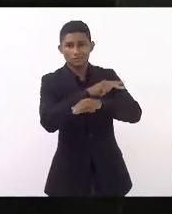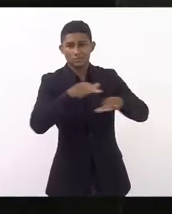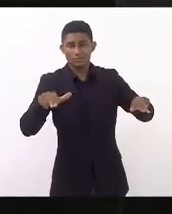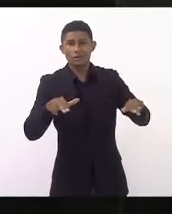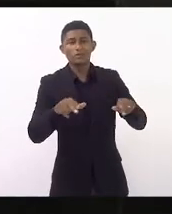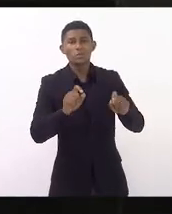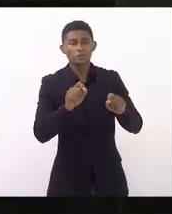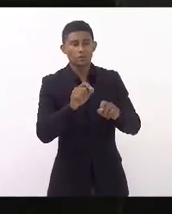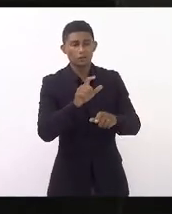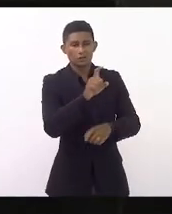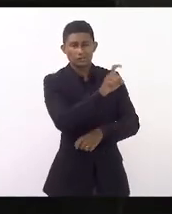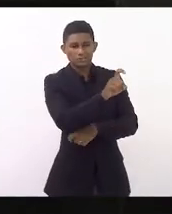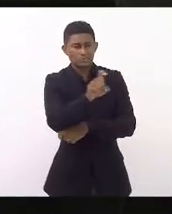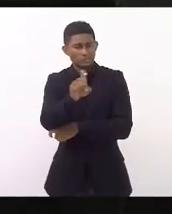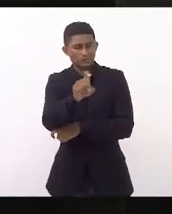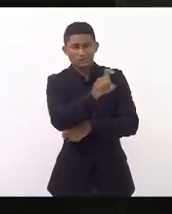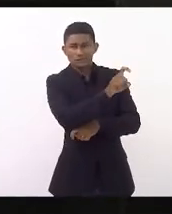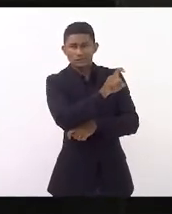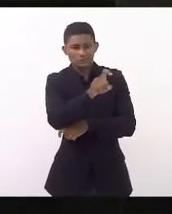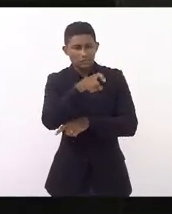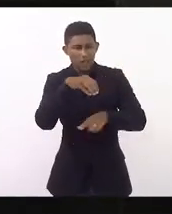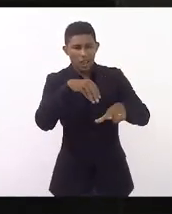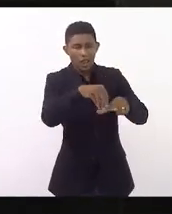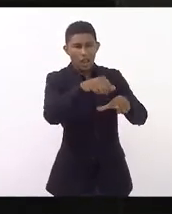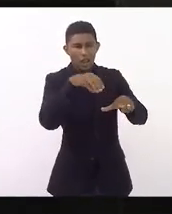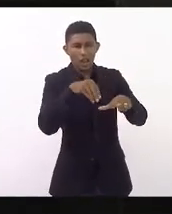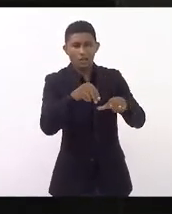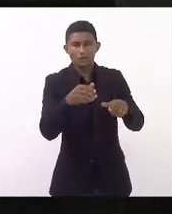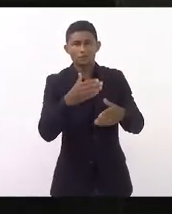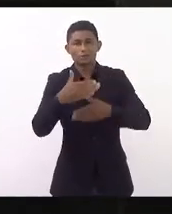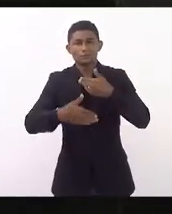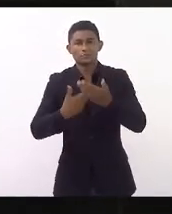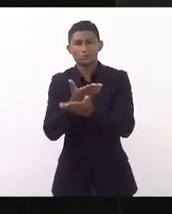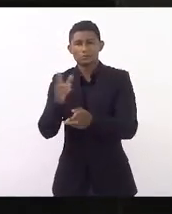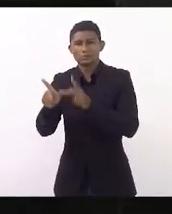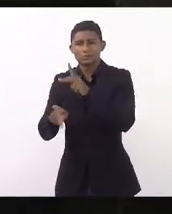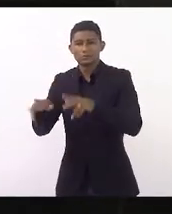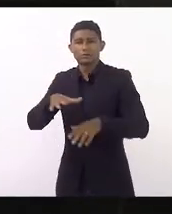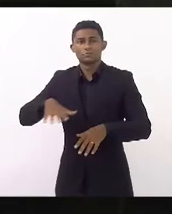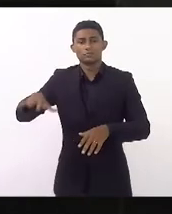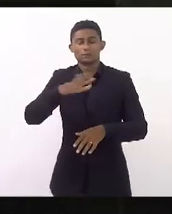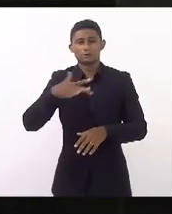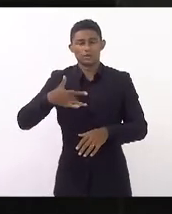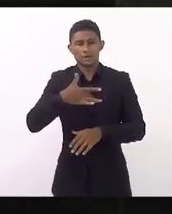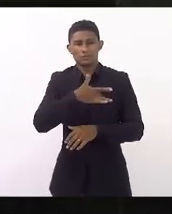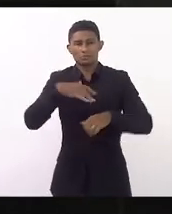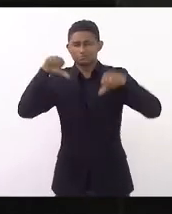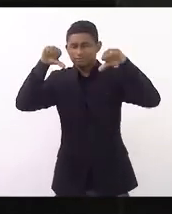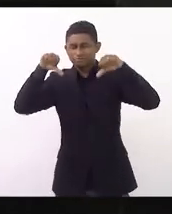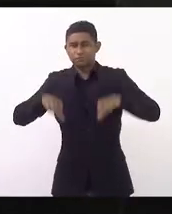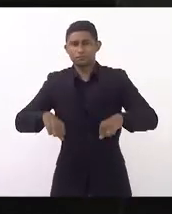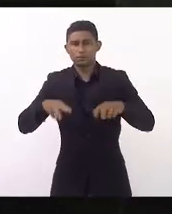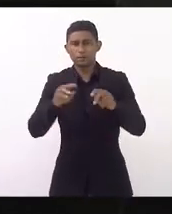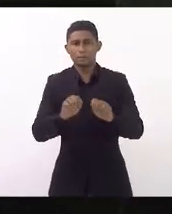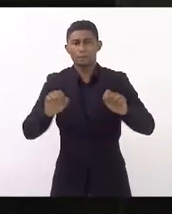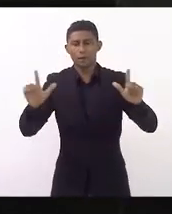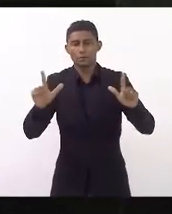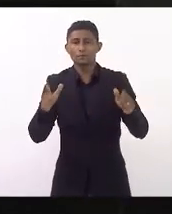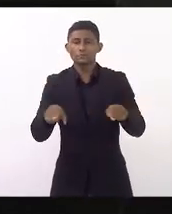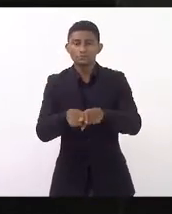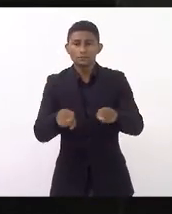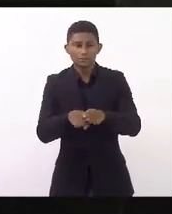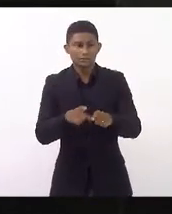produtos que possam fazer mal à saúde da nossa população, em especial poluir os